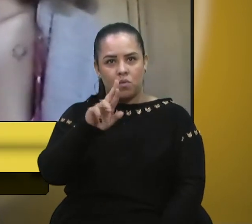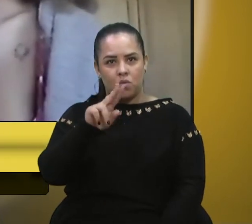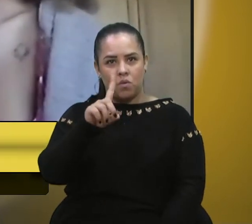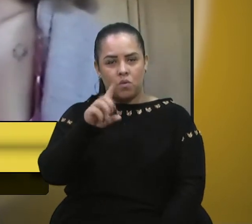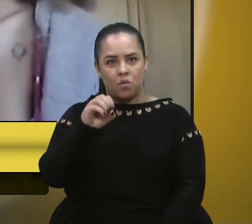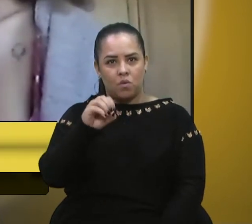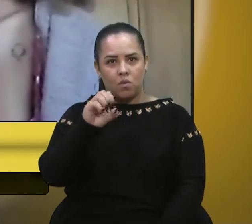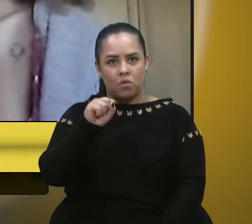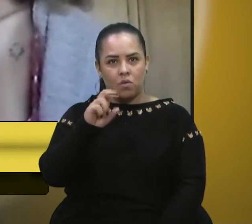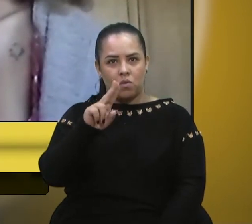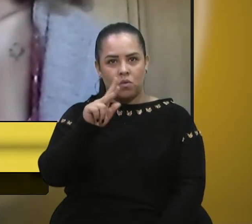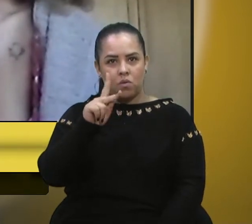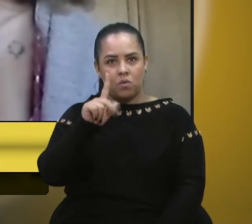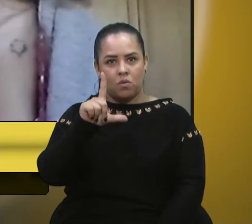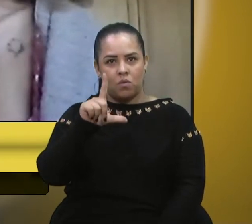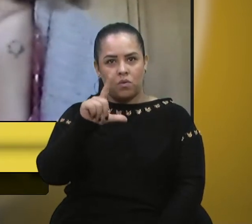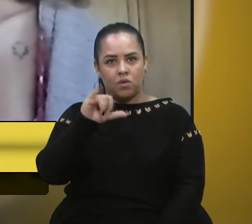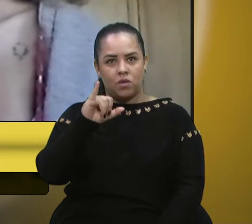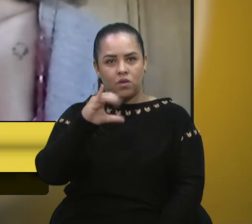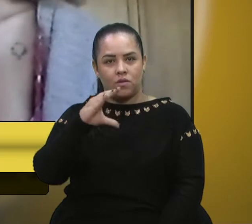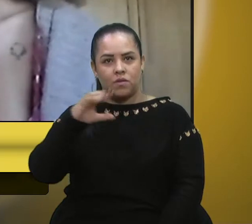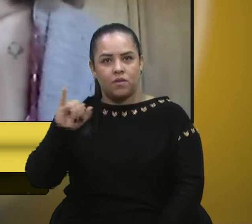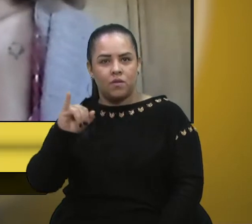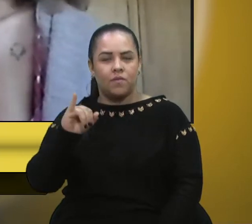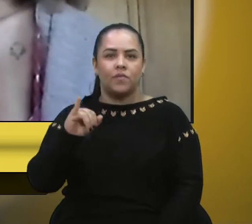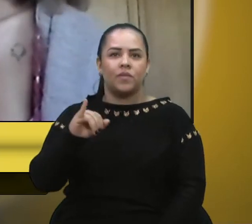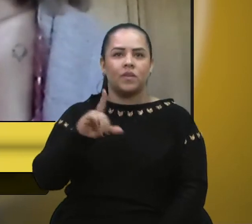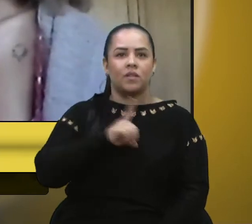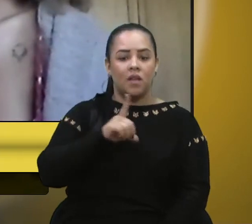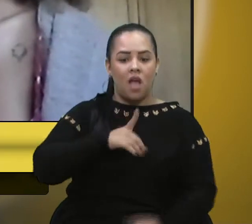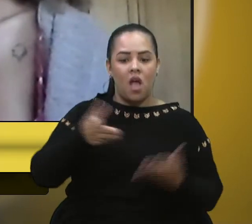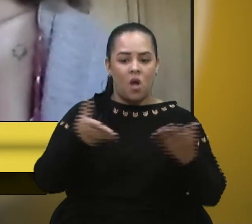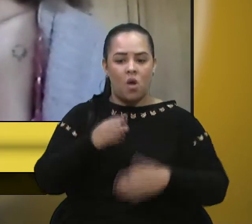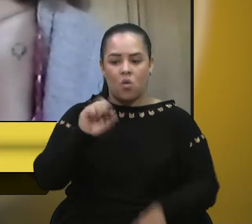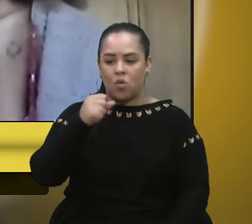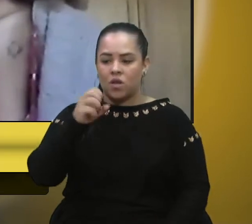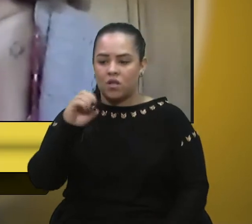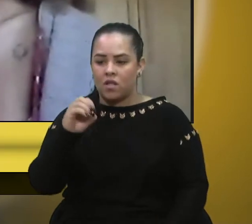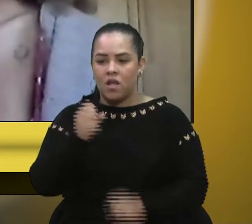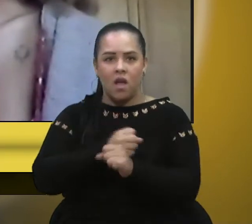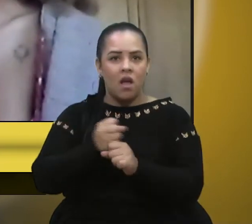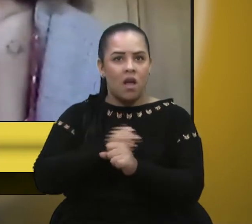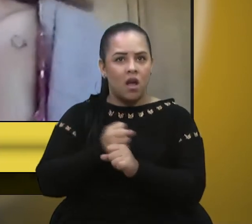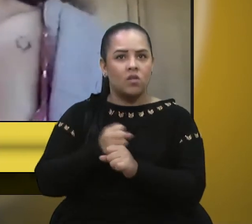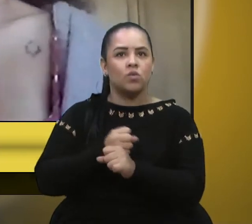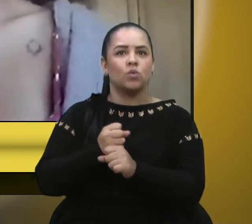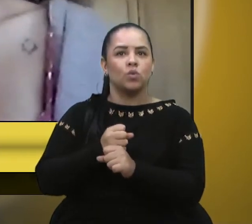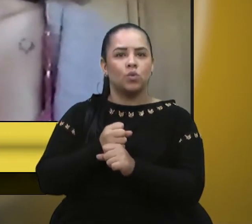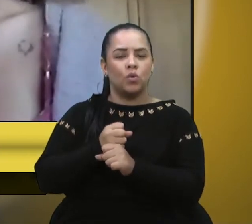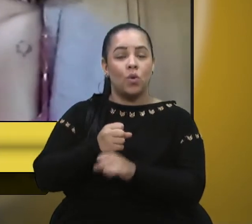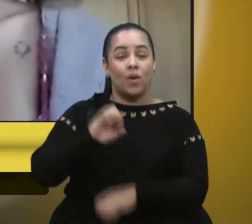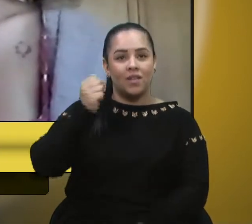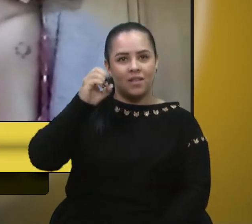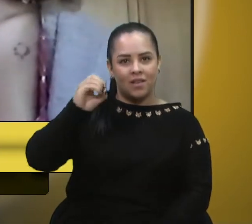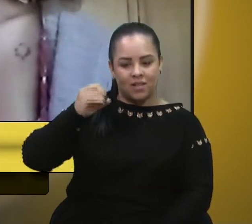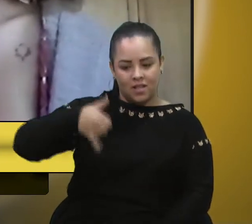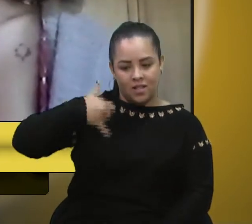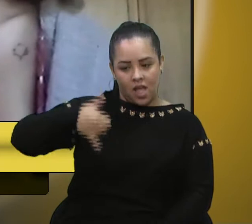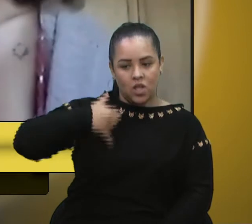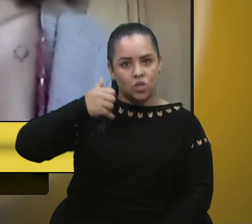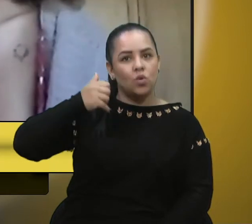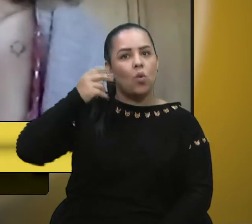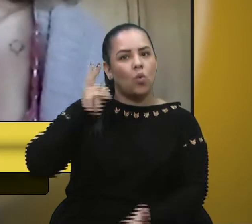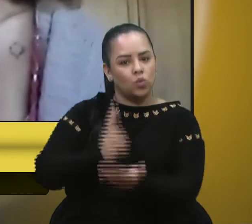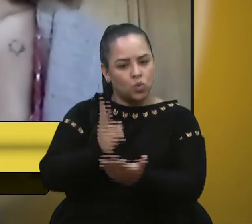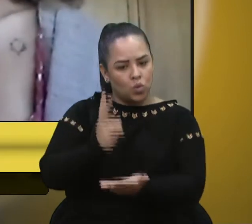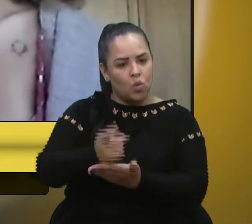da sua trajetória de vida e que agora, há 80 anos, ainda defende a mesma pauta. Eu, inclusive, falei como me